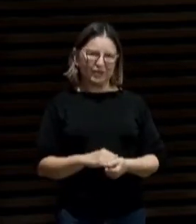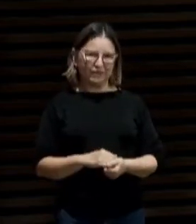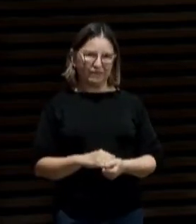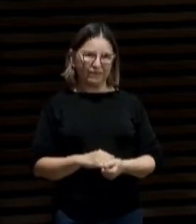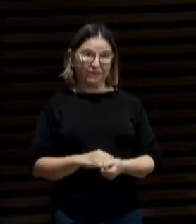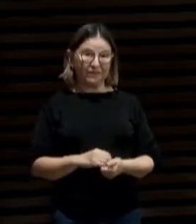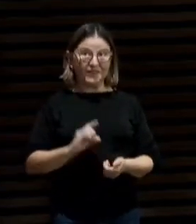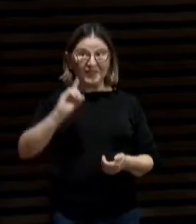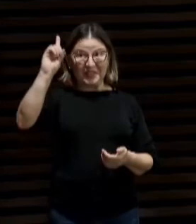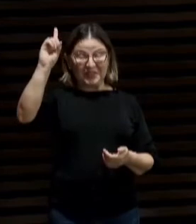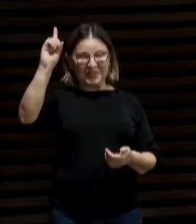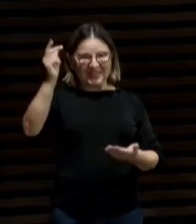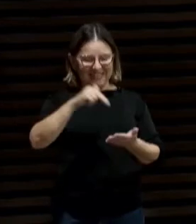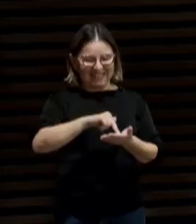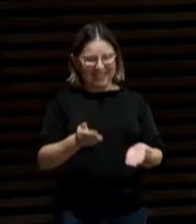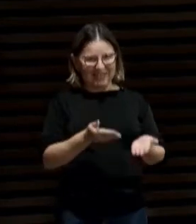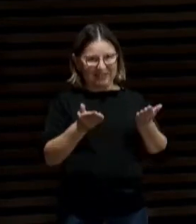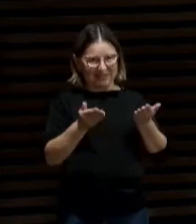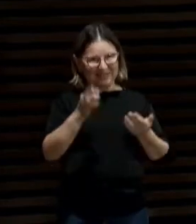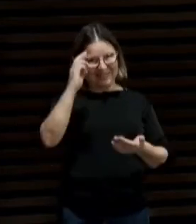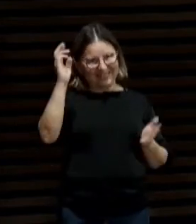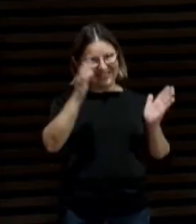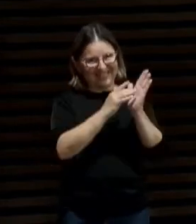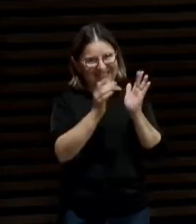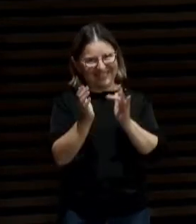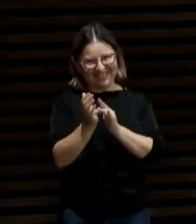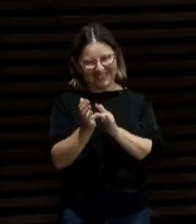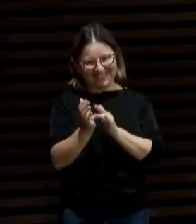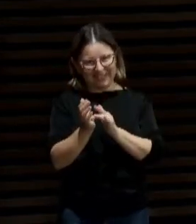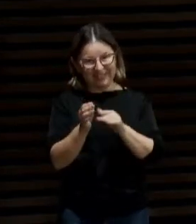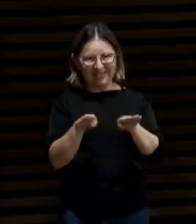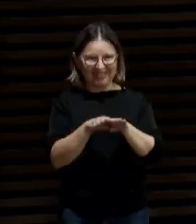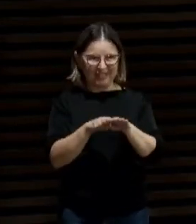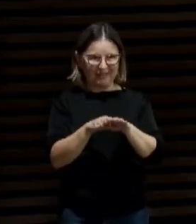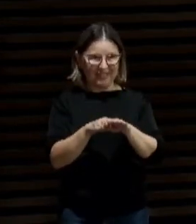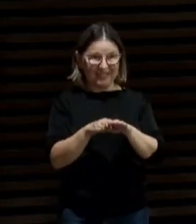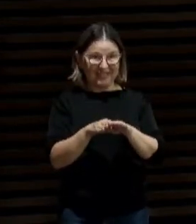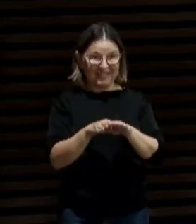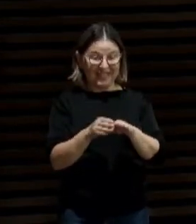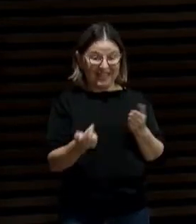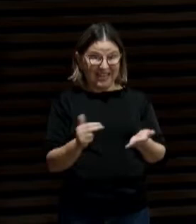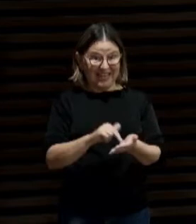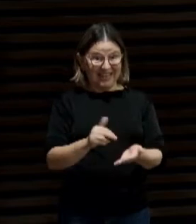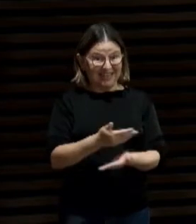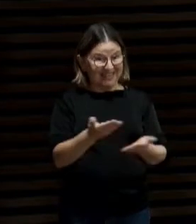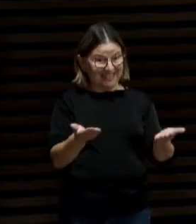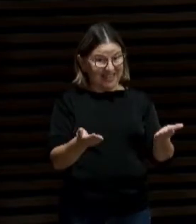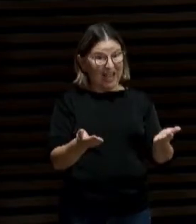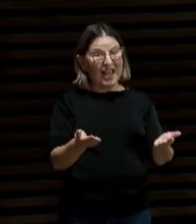Aquele que ressuscitou Jesus, o Senhor Jesus, também nos ressuscitará com Jesus.